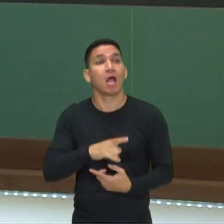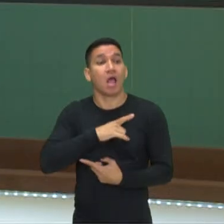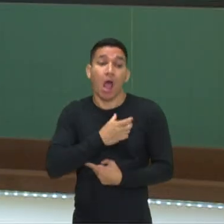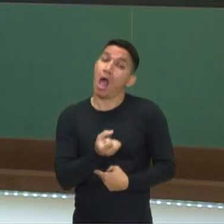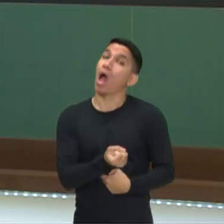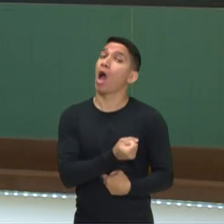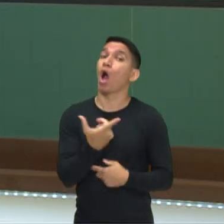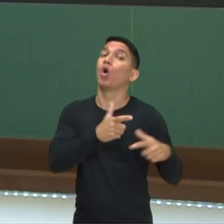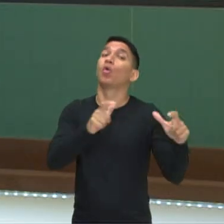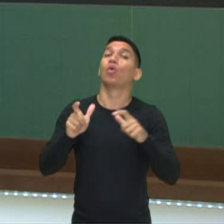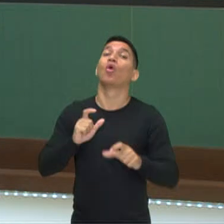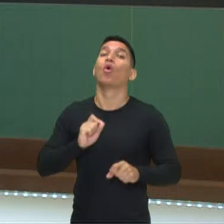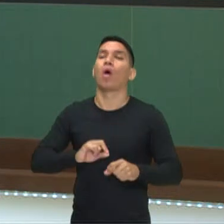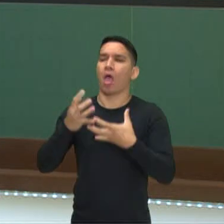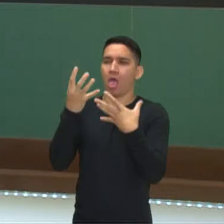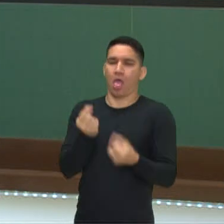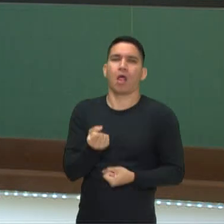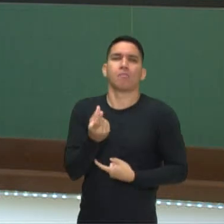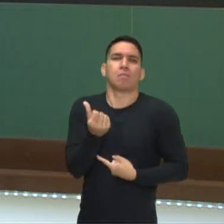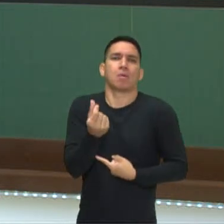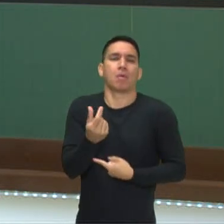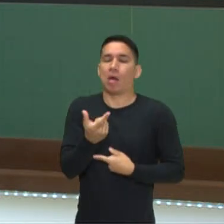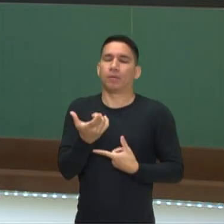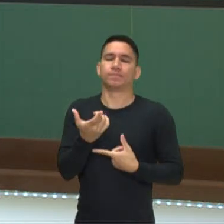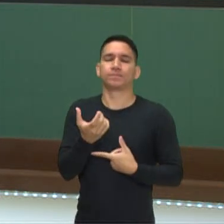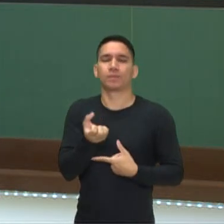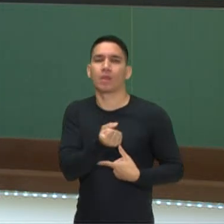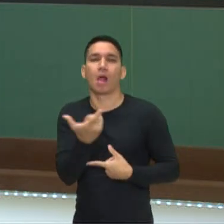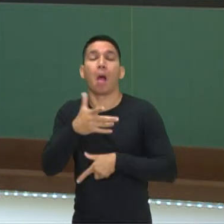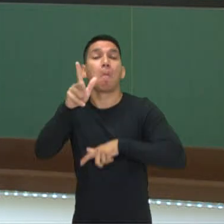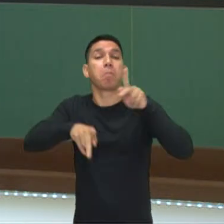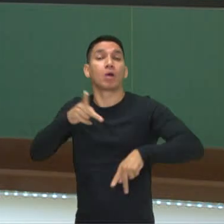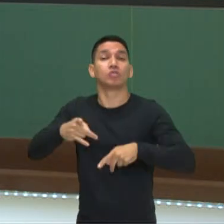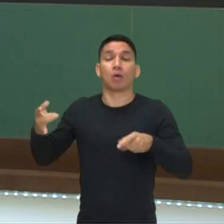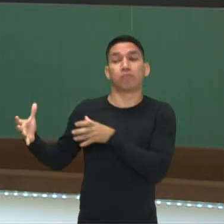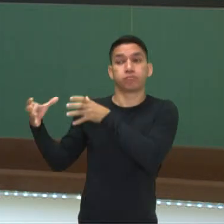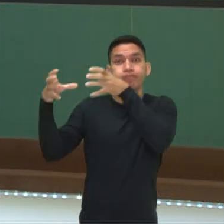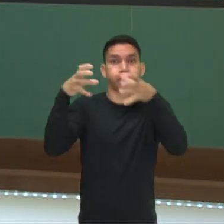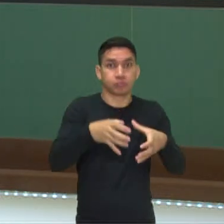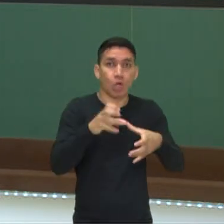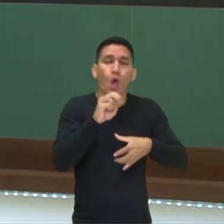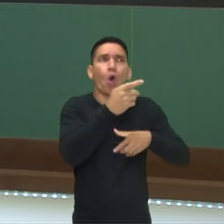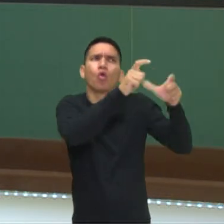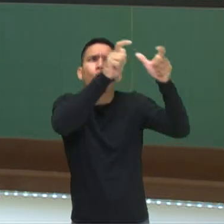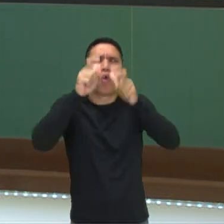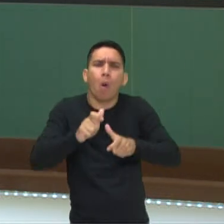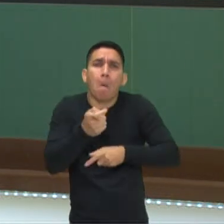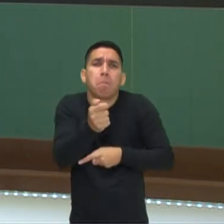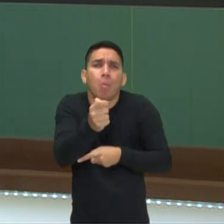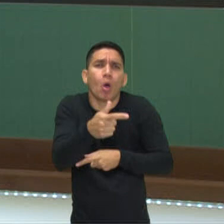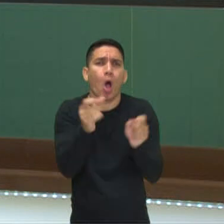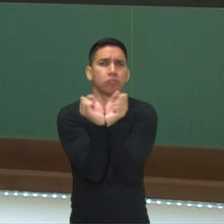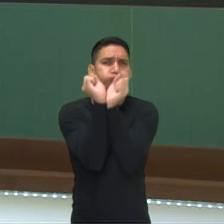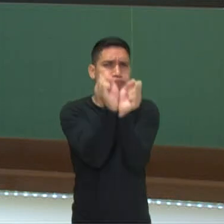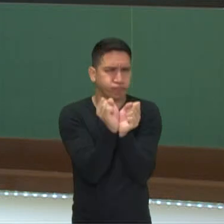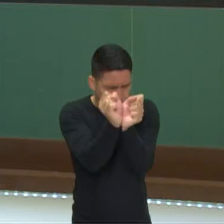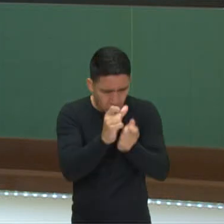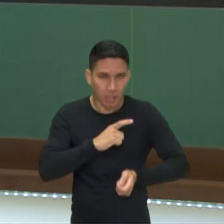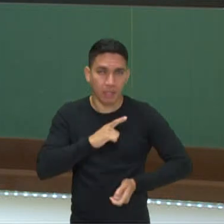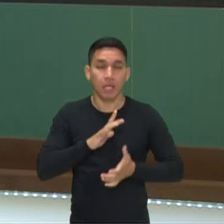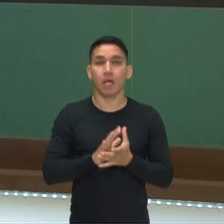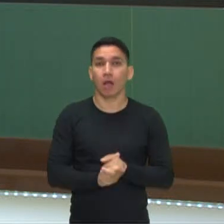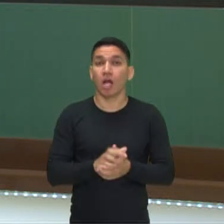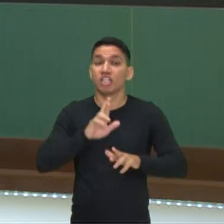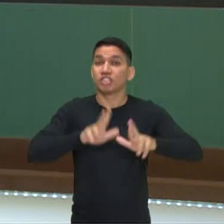que receberam maior parte da população, tem alguns locais que receberam poucos escravizados, a gente tem